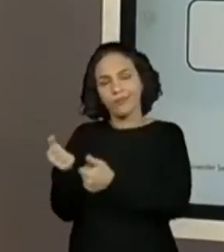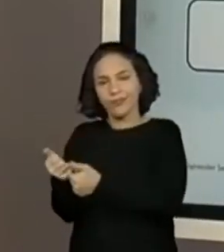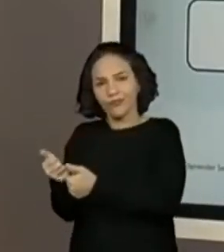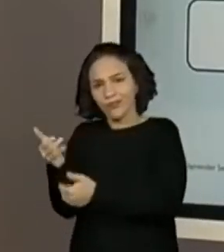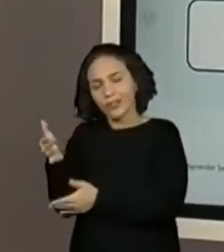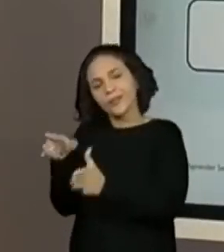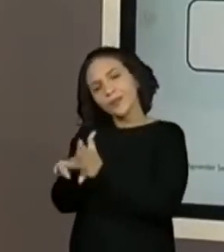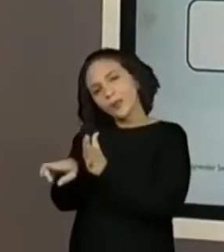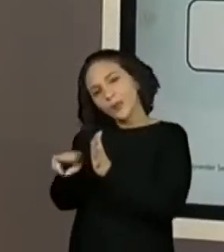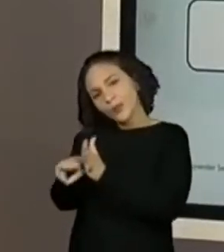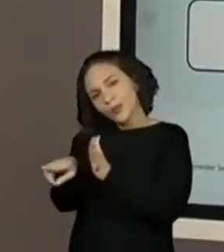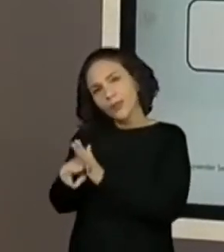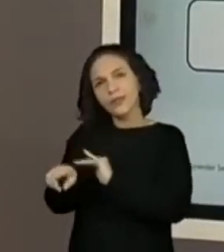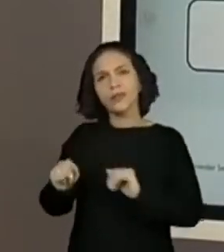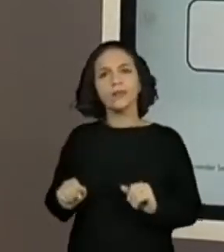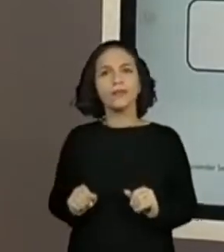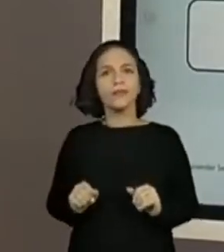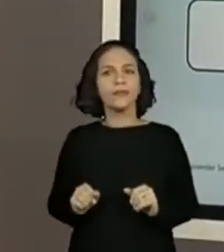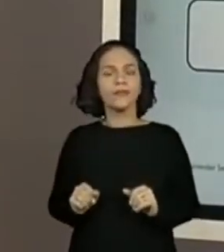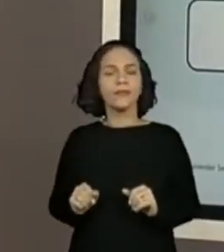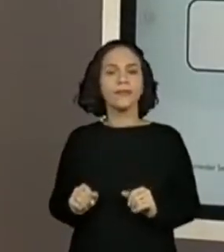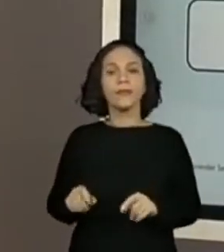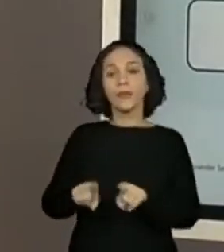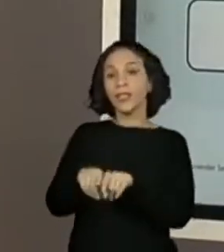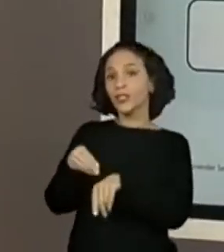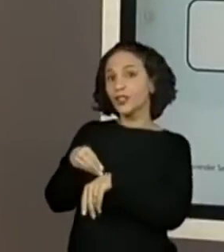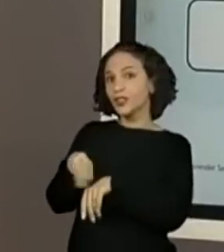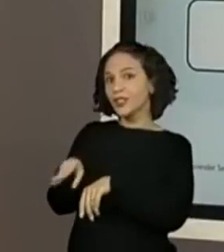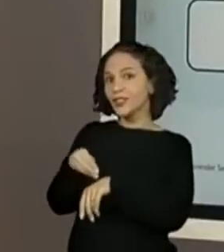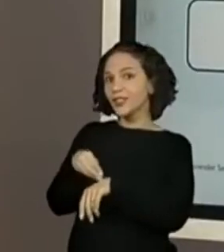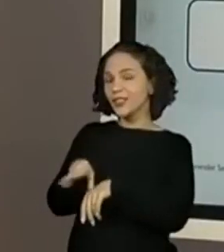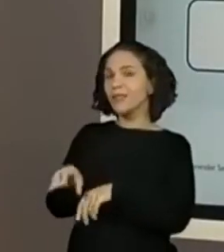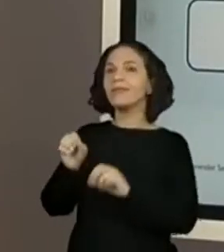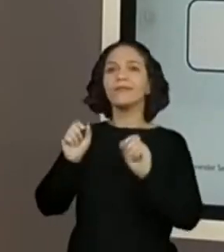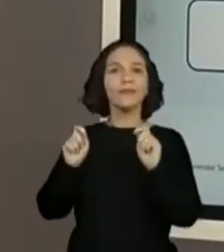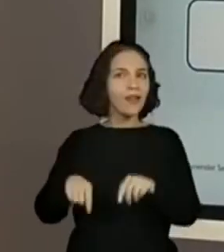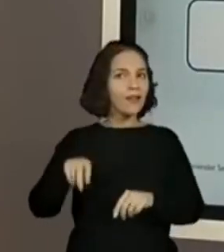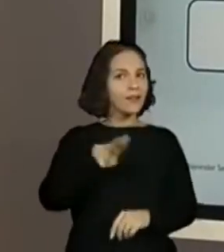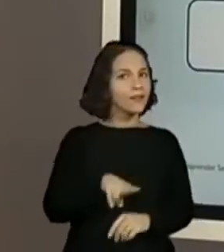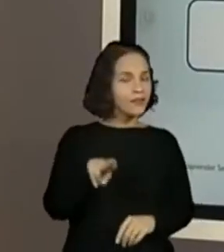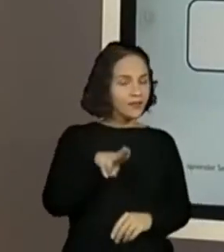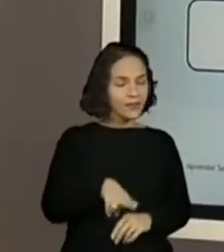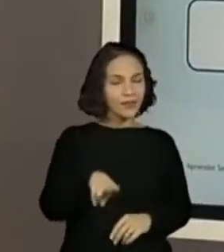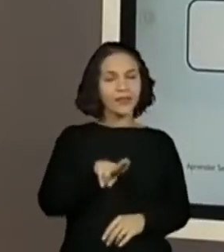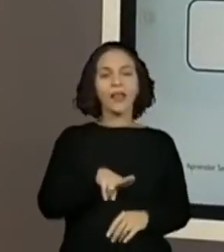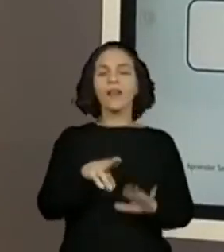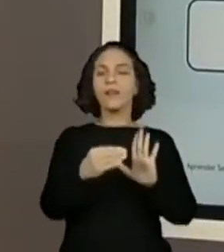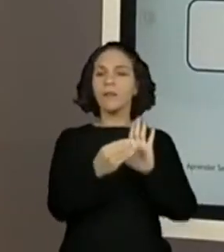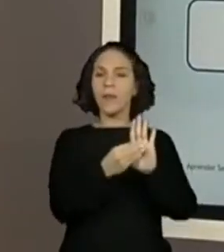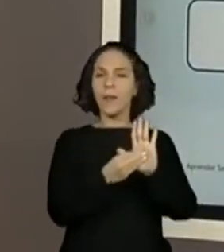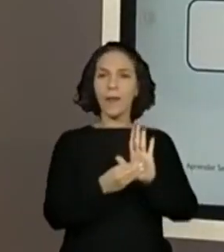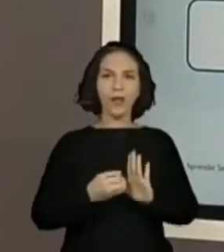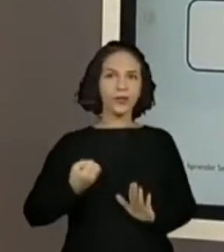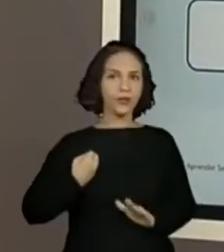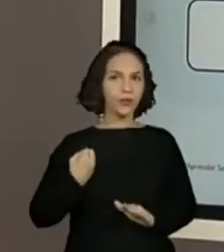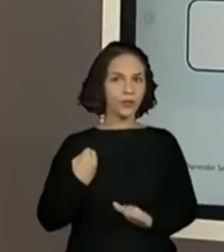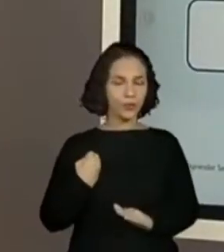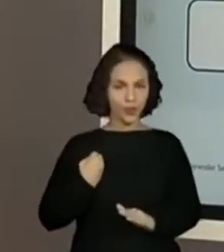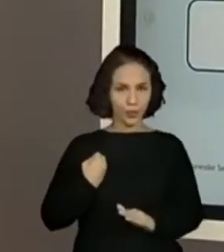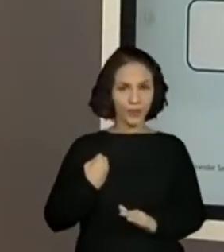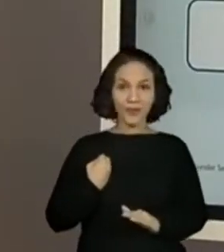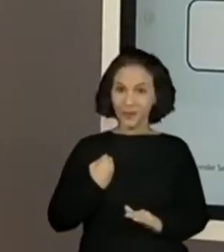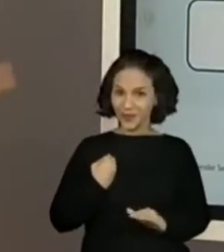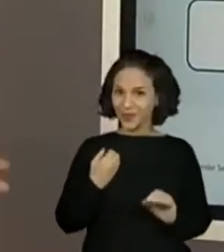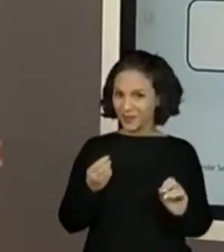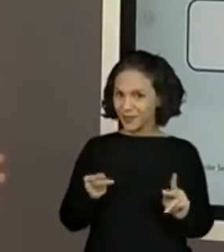com perguntas, né, com dicas que eles podem utilizar para registrar os números nesse